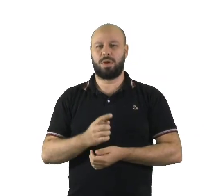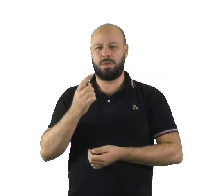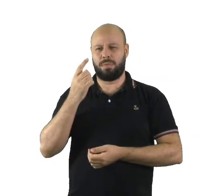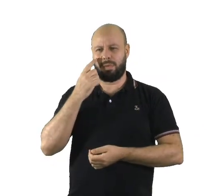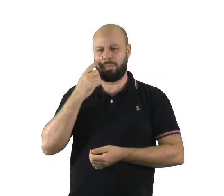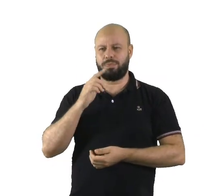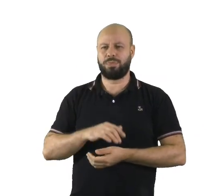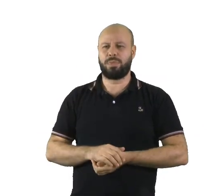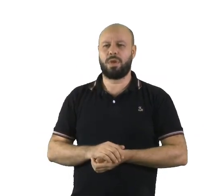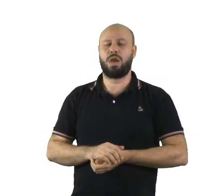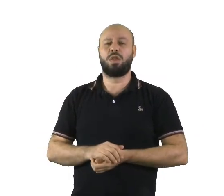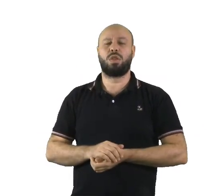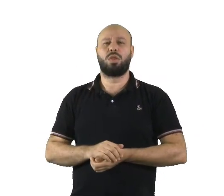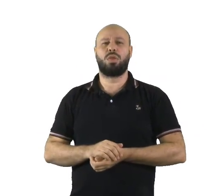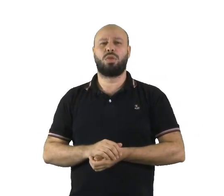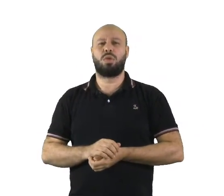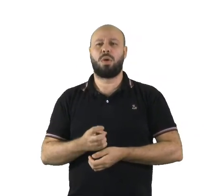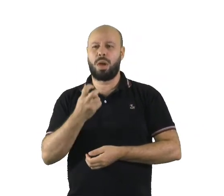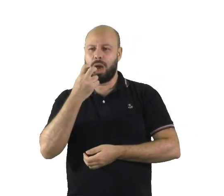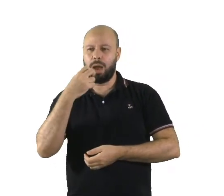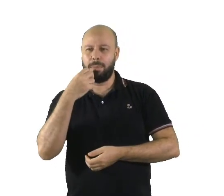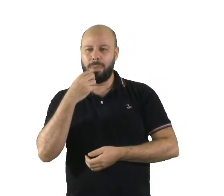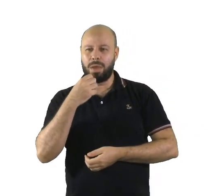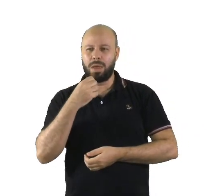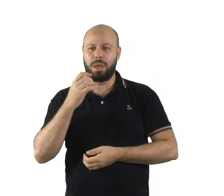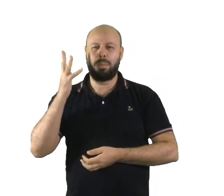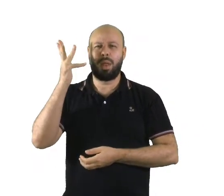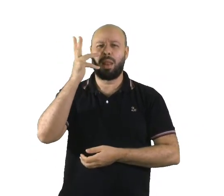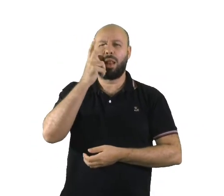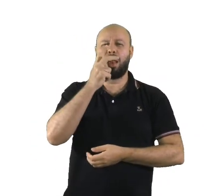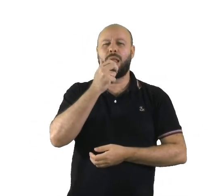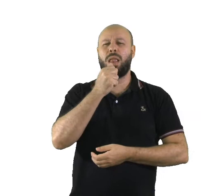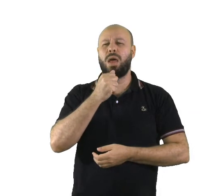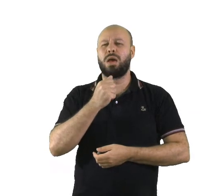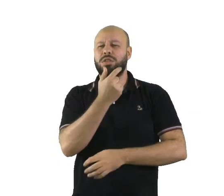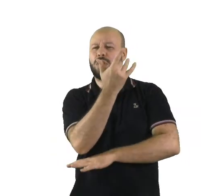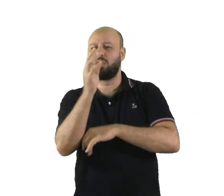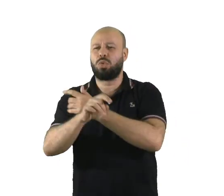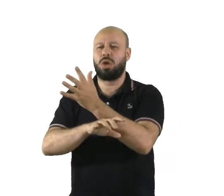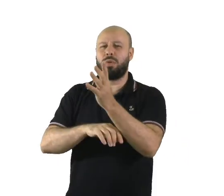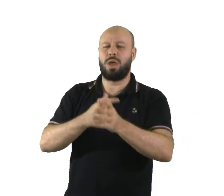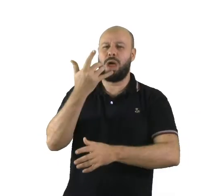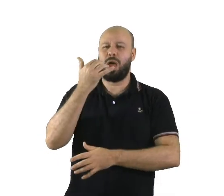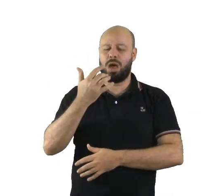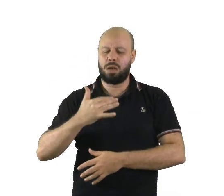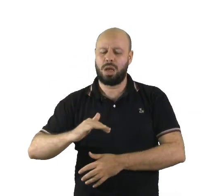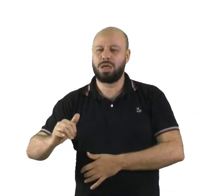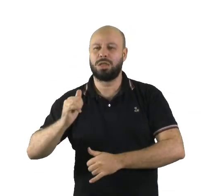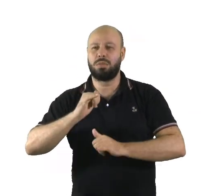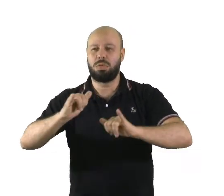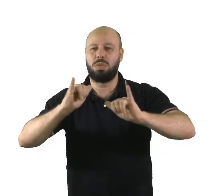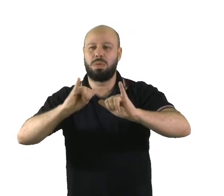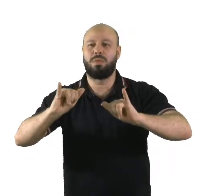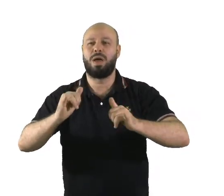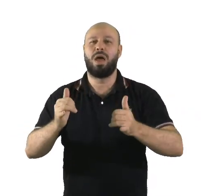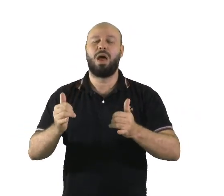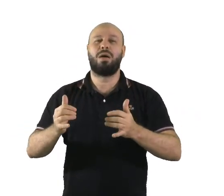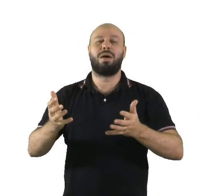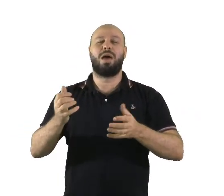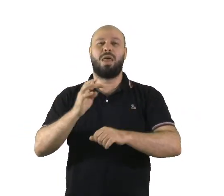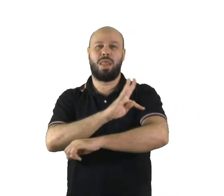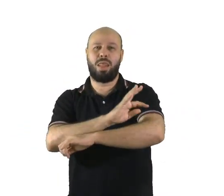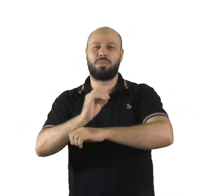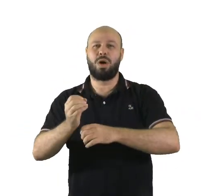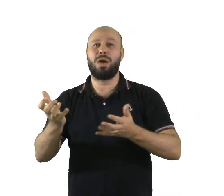as belezas naturais. Crianças falam sobre o amor pelo Tocantins e o que desejam para os próximos